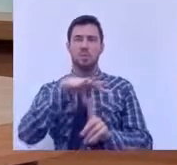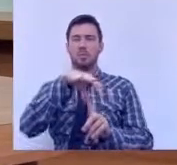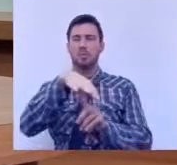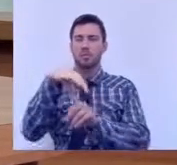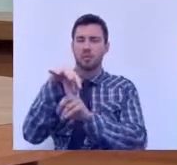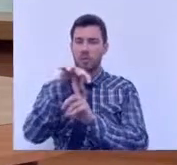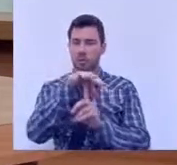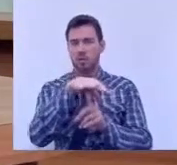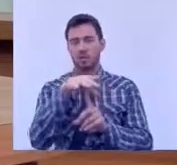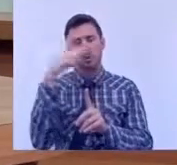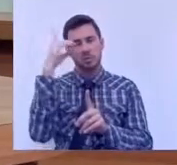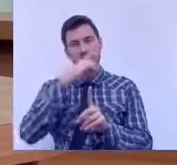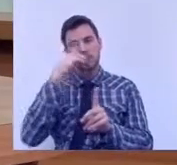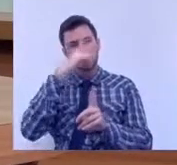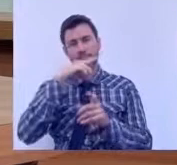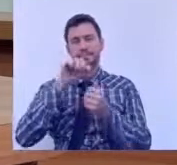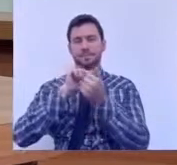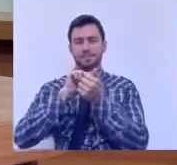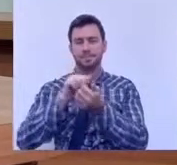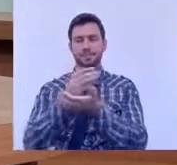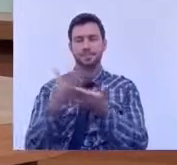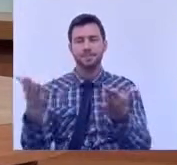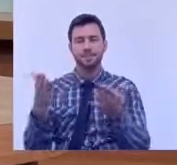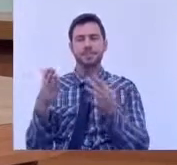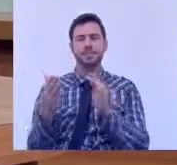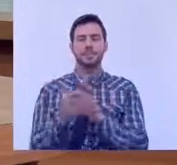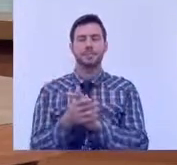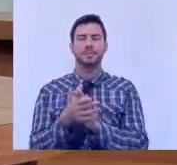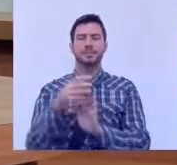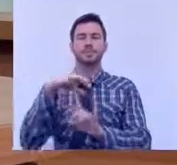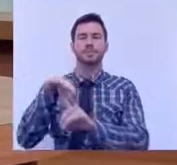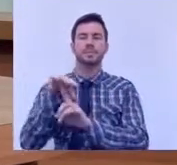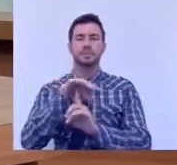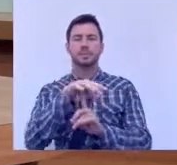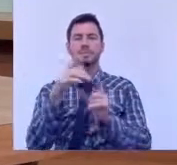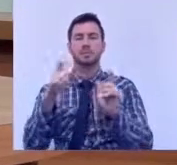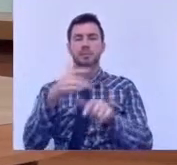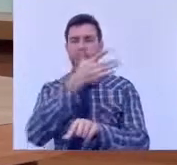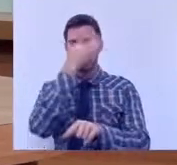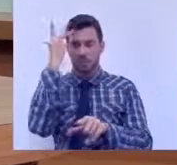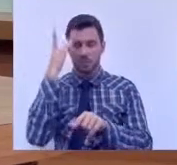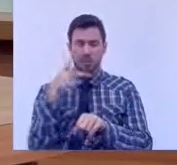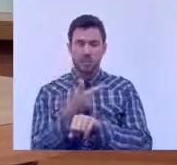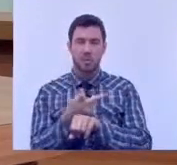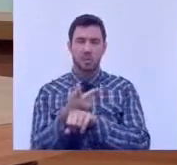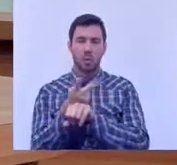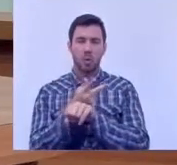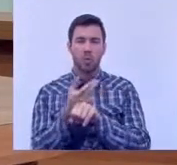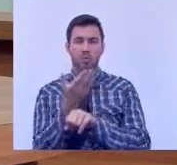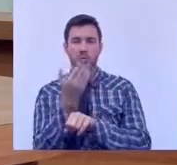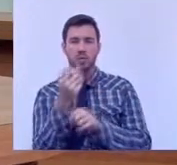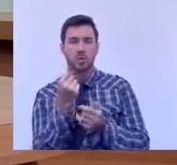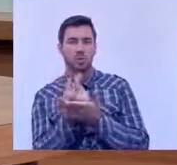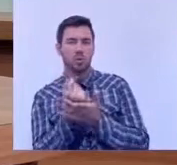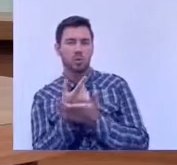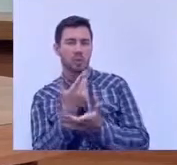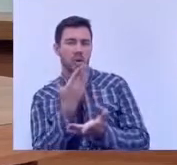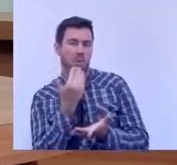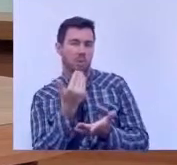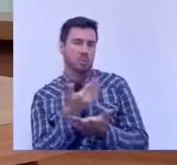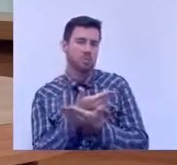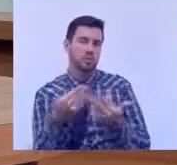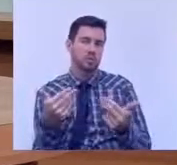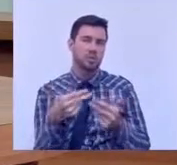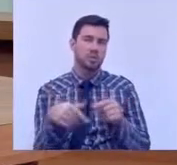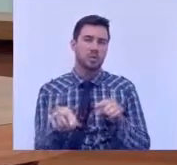que ocorre aos domingos, junto à feira normal, ali onde as pessoas vão comprar os seus mantimentos, suas frutas, verduras, conhecida